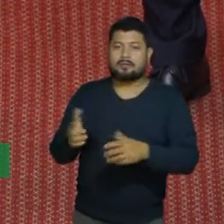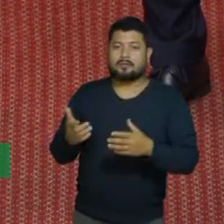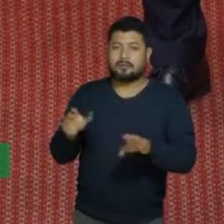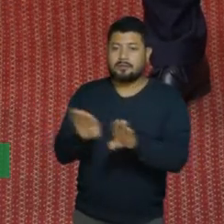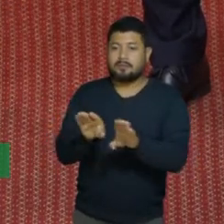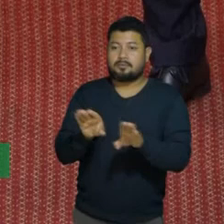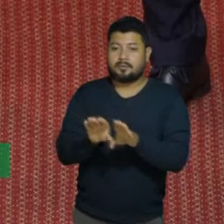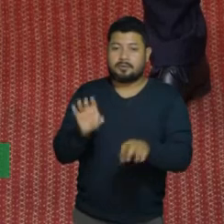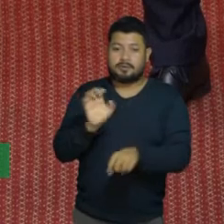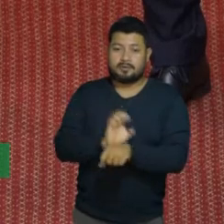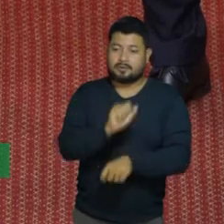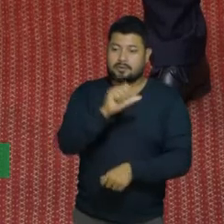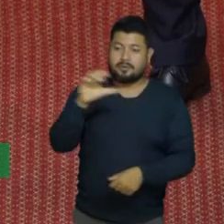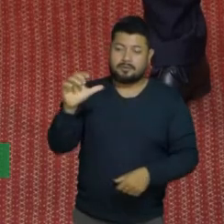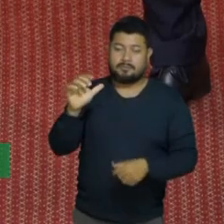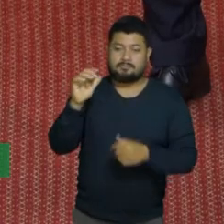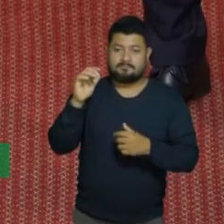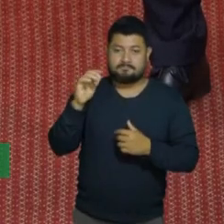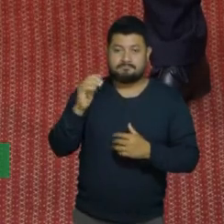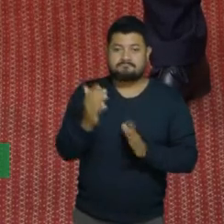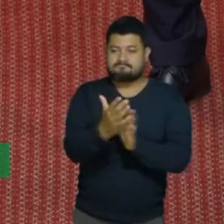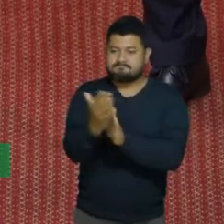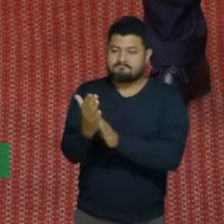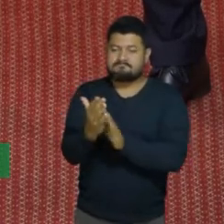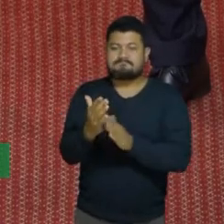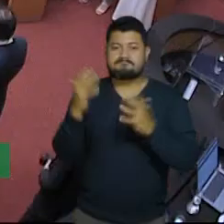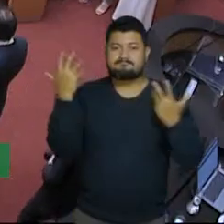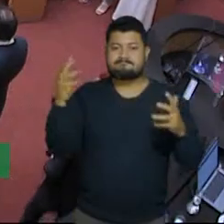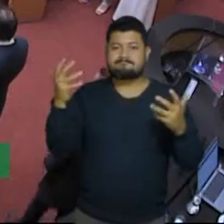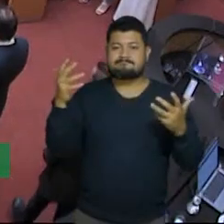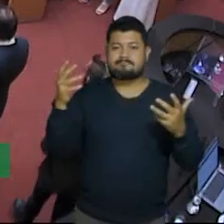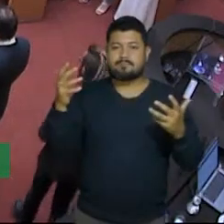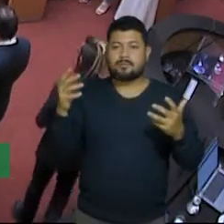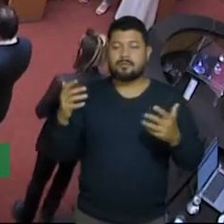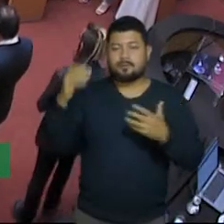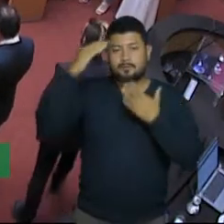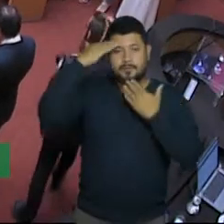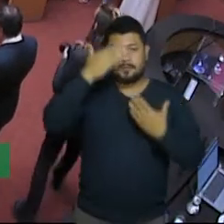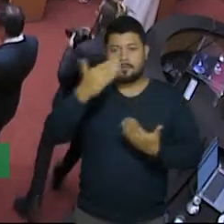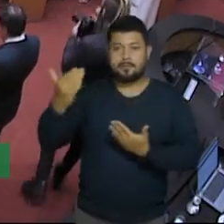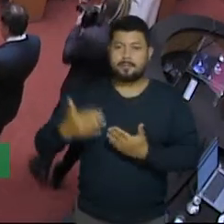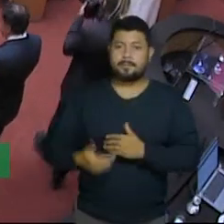Catarina. Parabéns, obrigado, e boa festa, e um grande abraço.